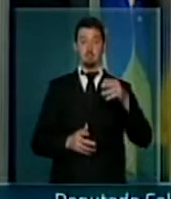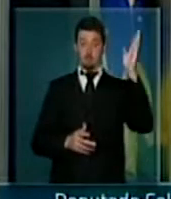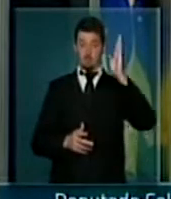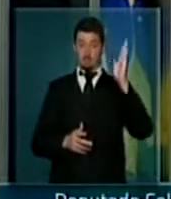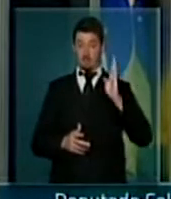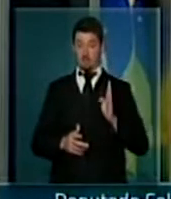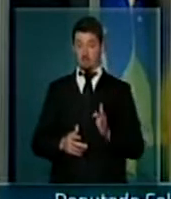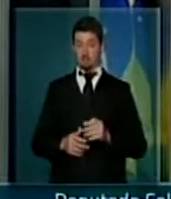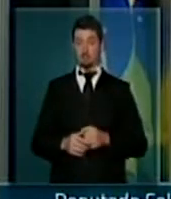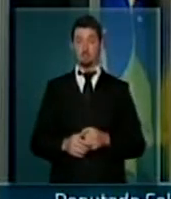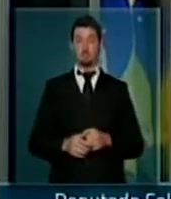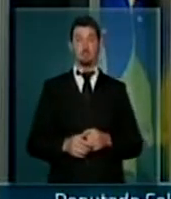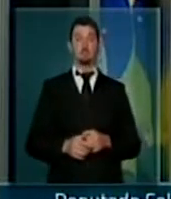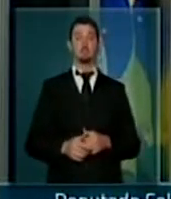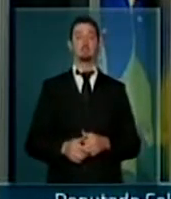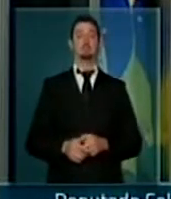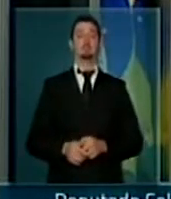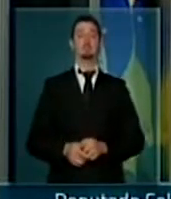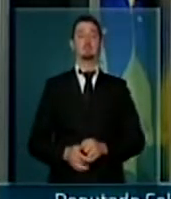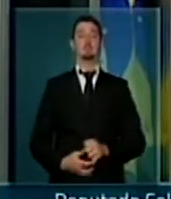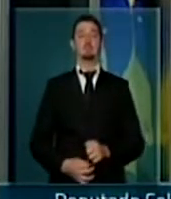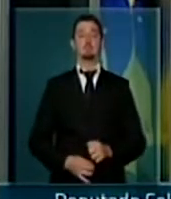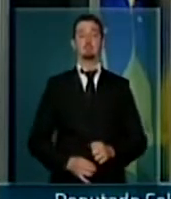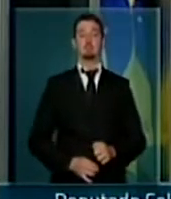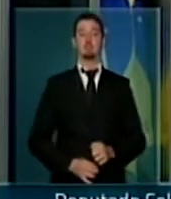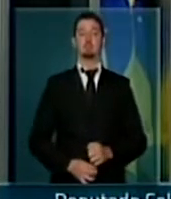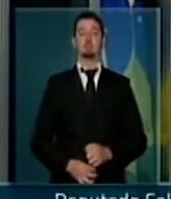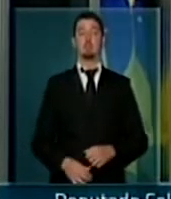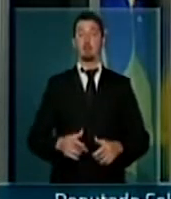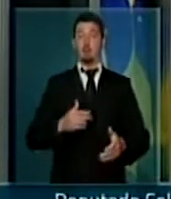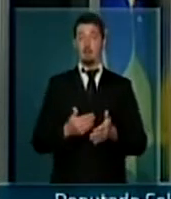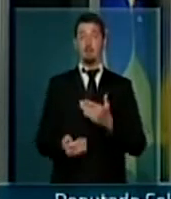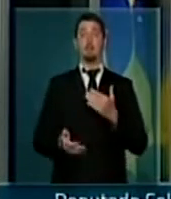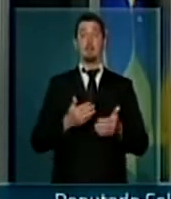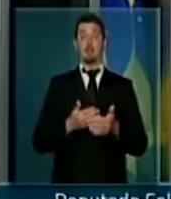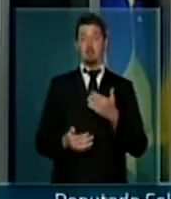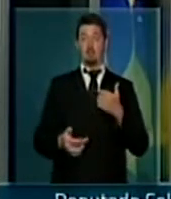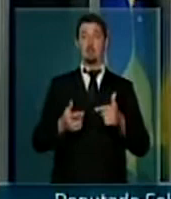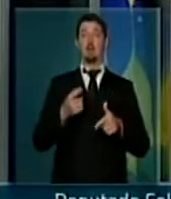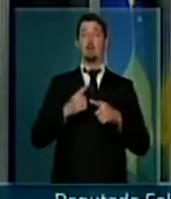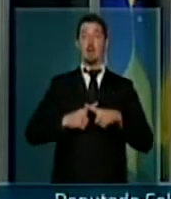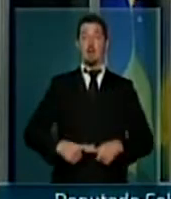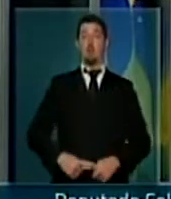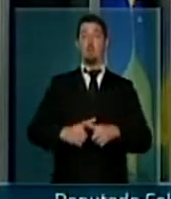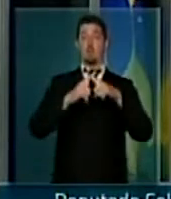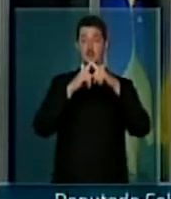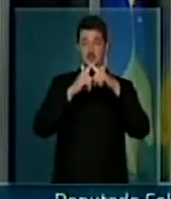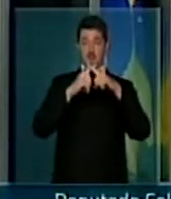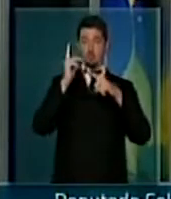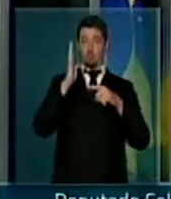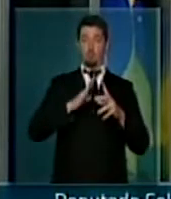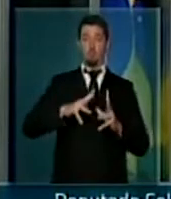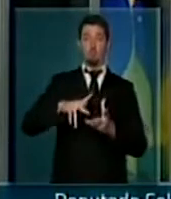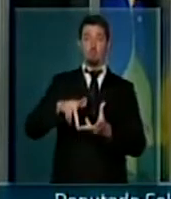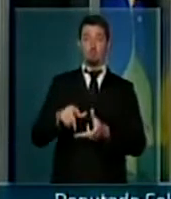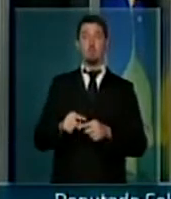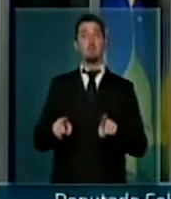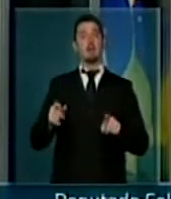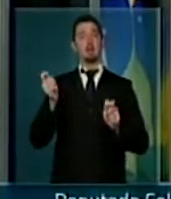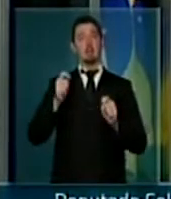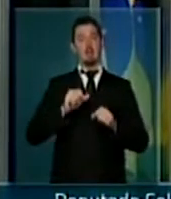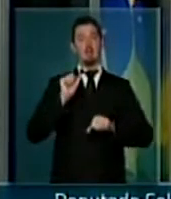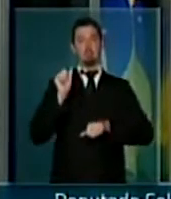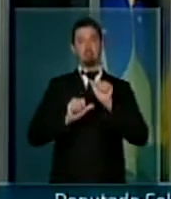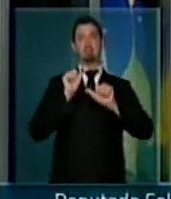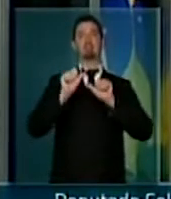Brasil, conforme a revista Exame, tem perdido a guerra da competitividade, mas pode virar